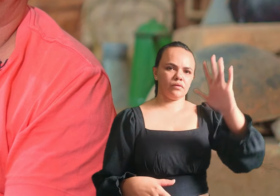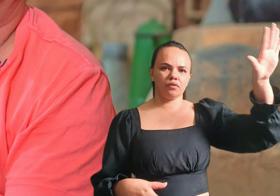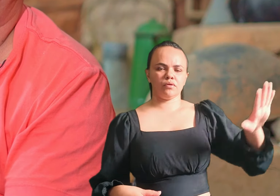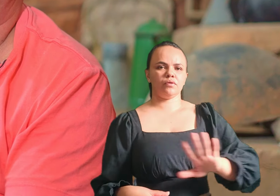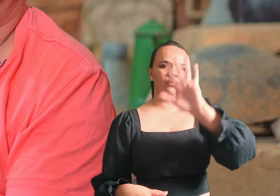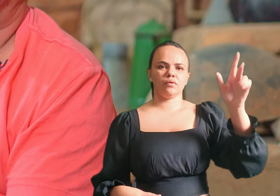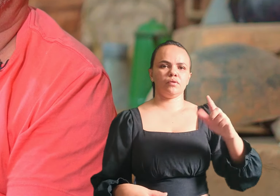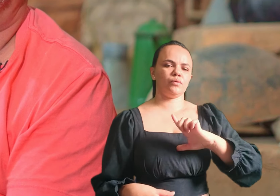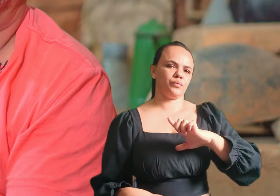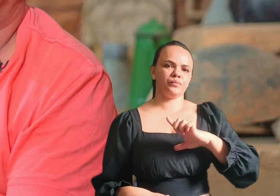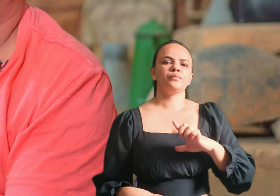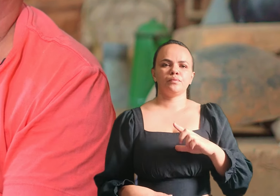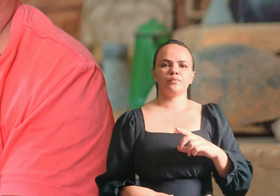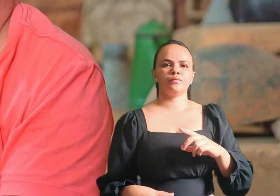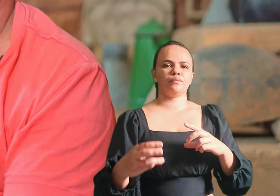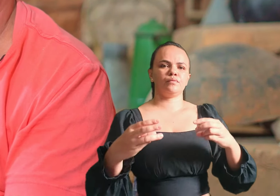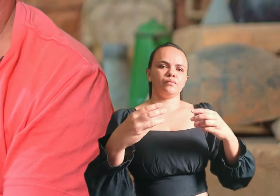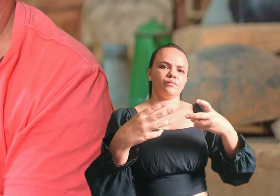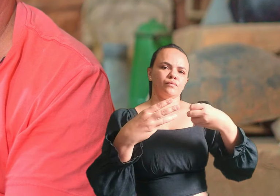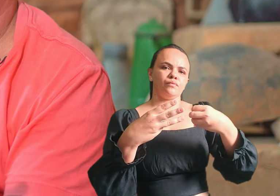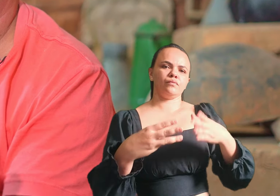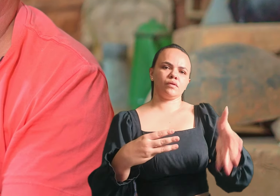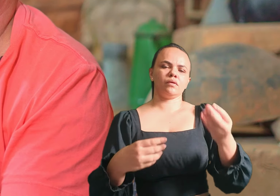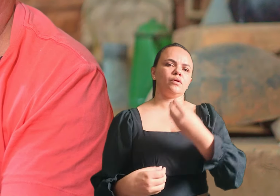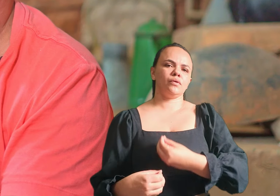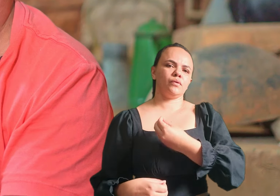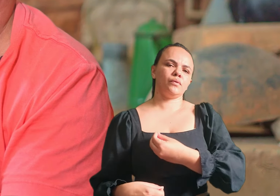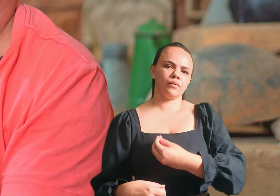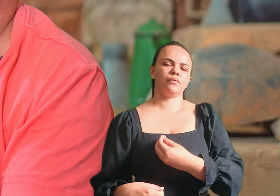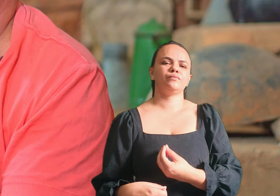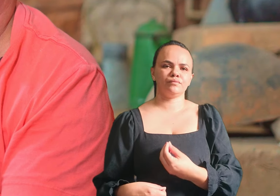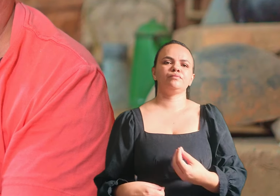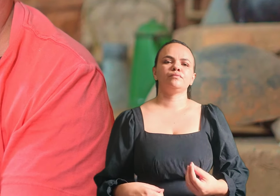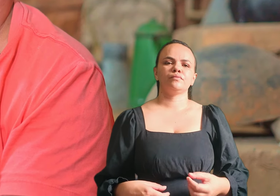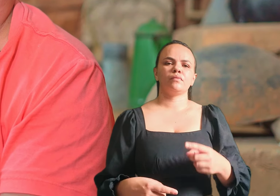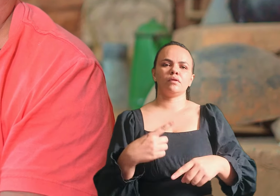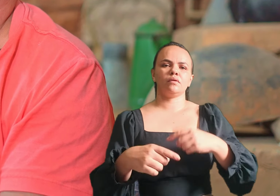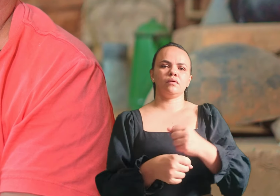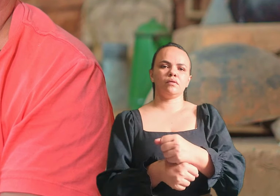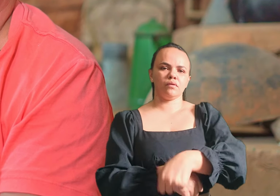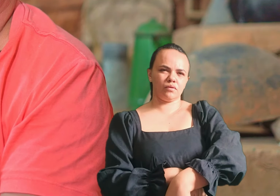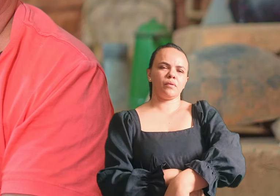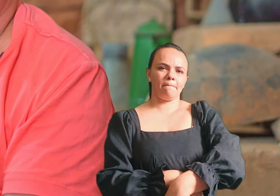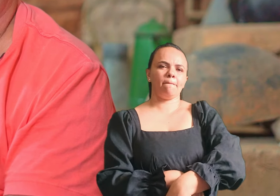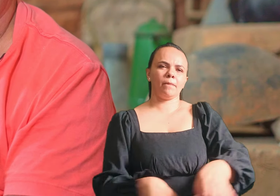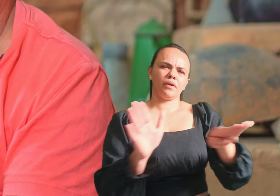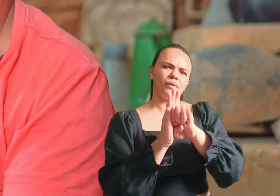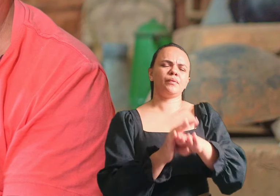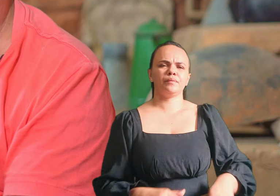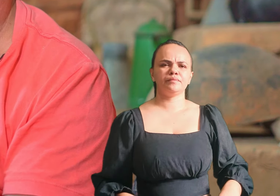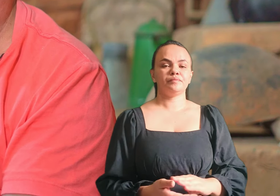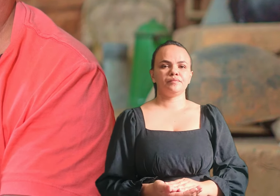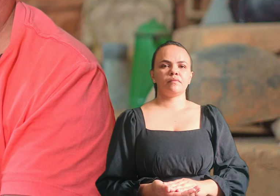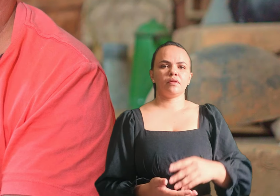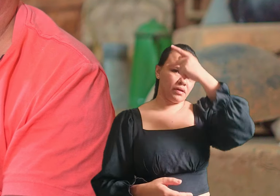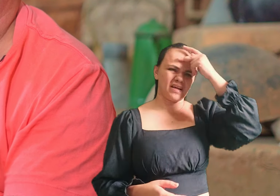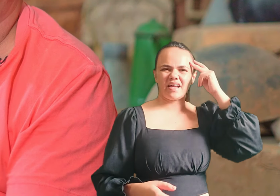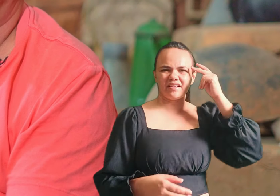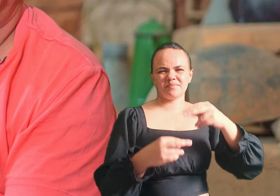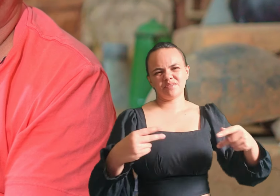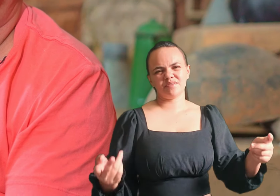indígena que já tava aqui do nativo Mas vamos trazer o escravizado não é eh o as pessoas que moravam na